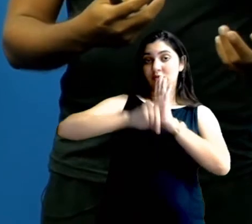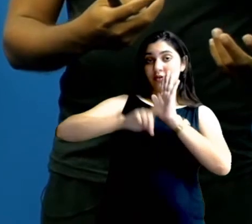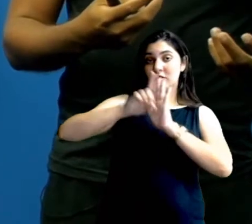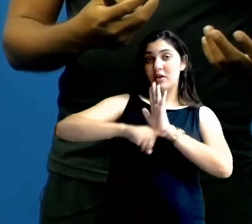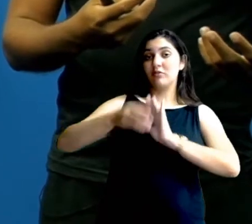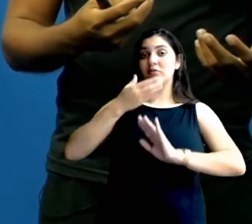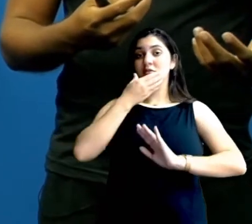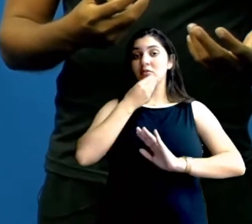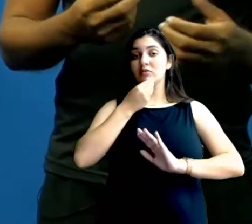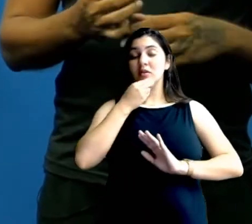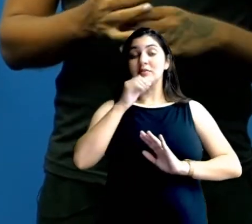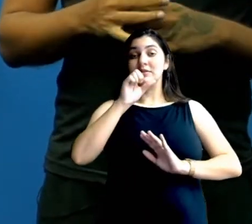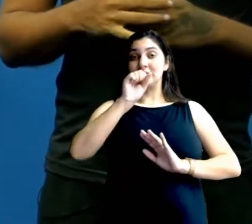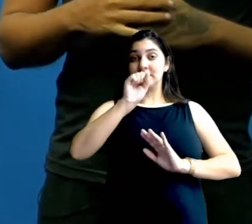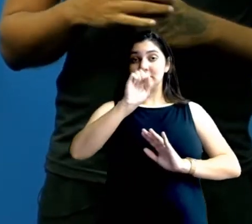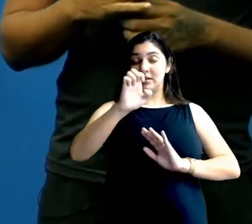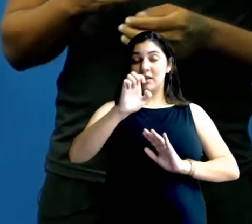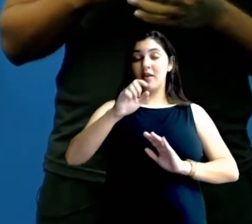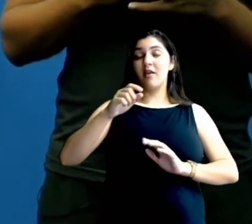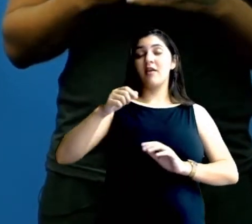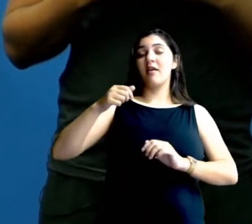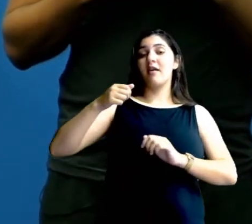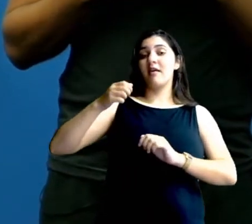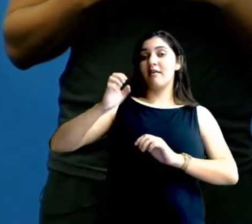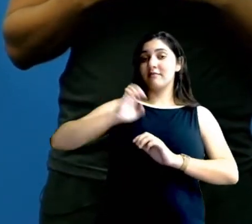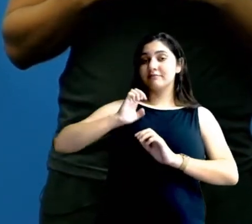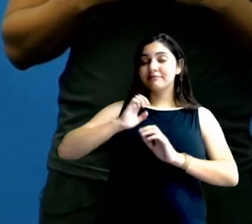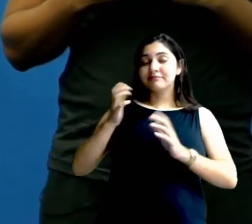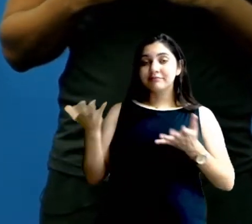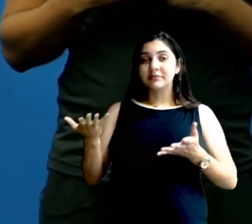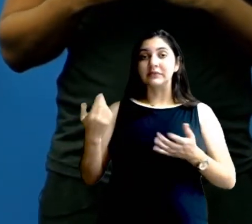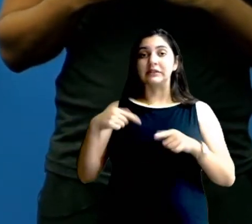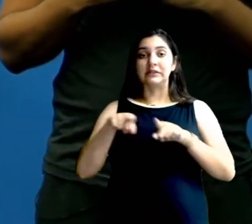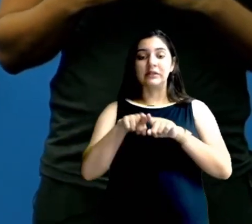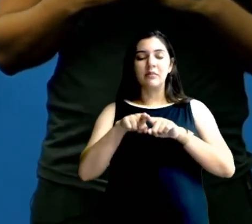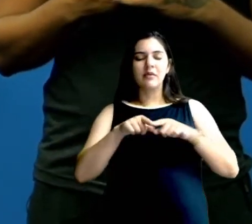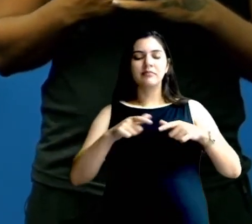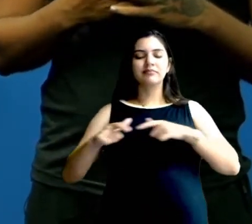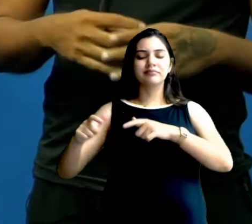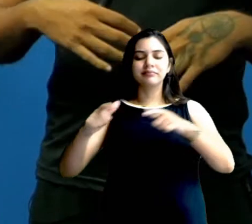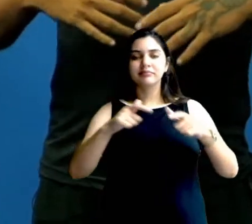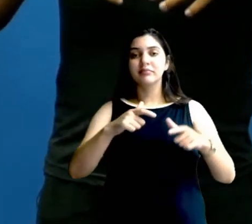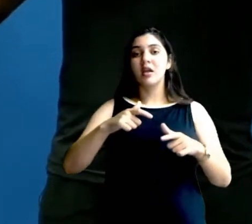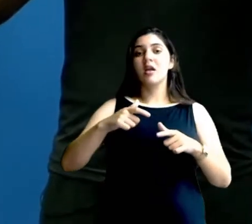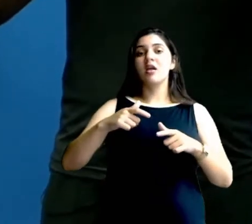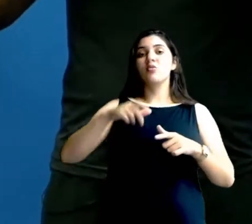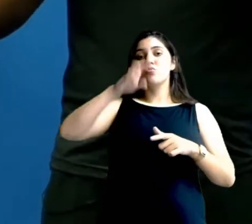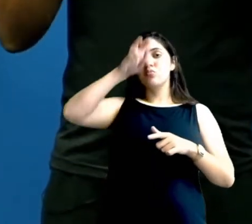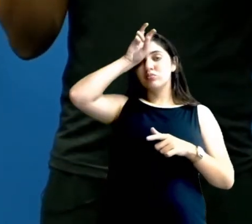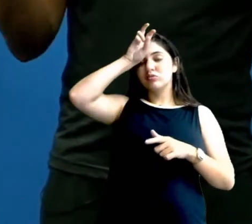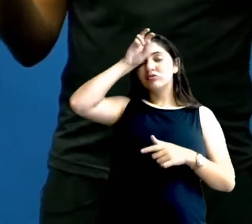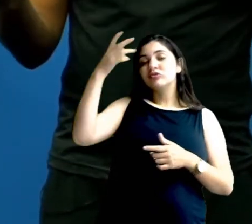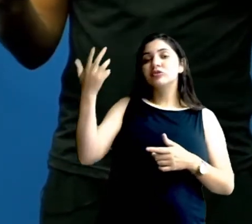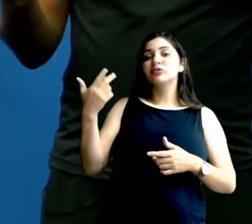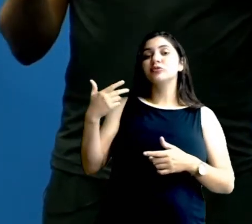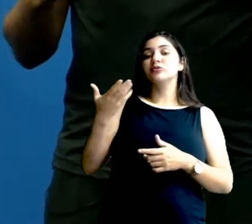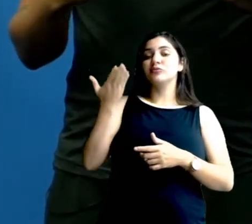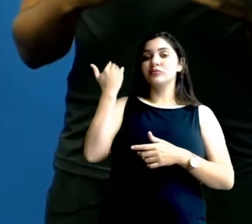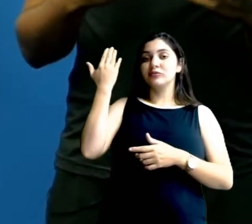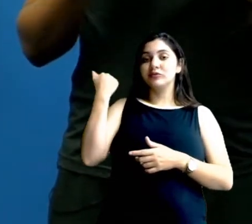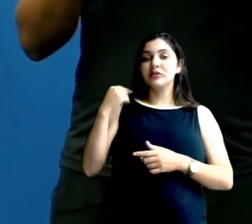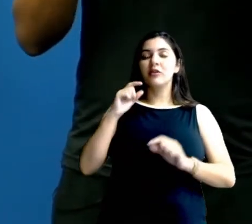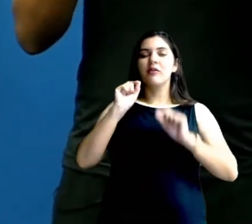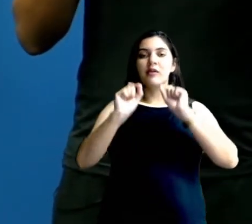elas fossem das elites né e vimos também a religião no antigo Egito porque a gente viu que o Egito antigo era um reino teocrático